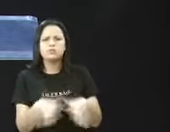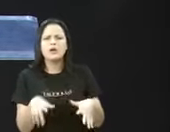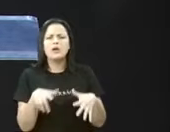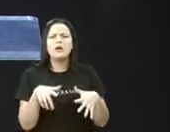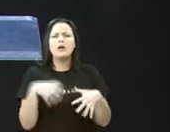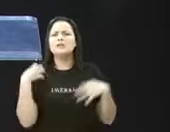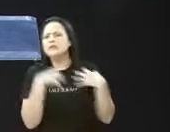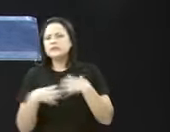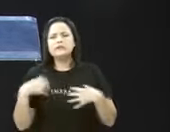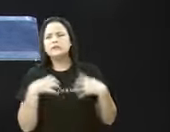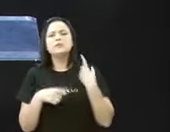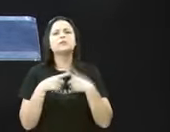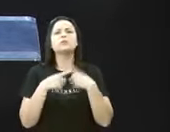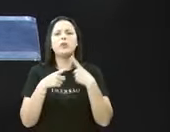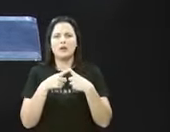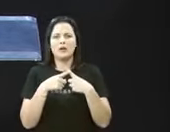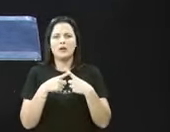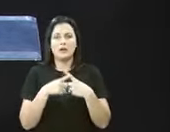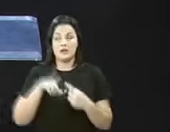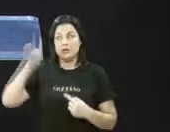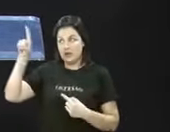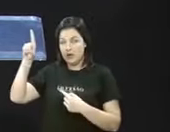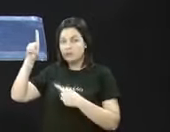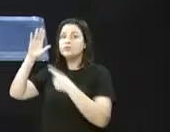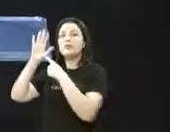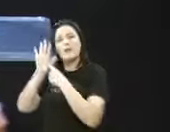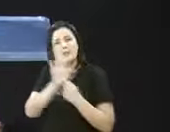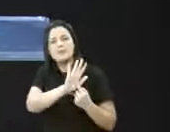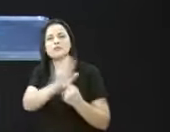O que que Deus está te mostrando? O trono do céu.